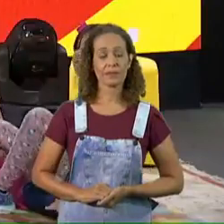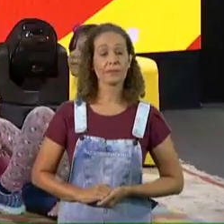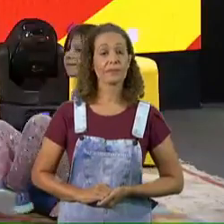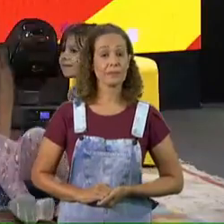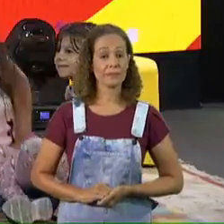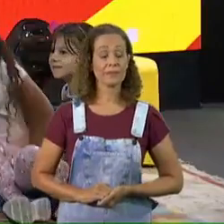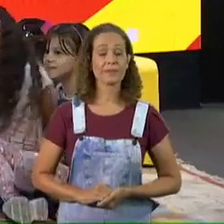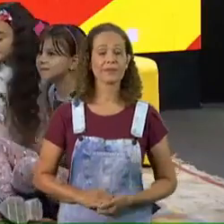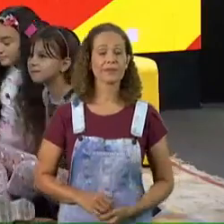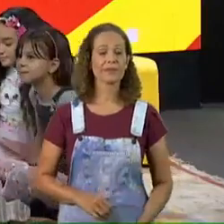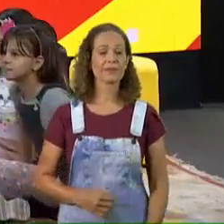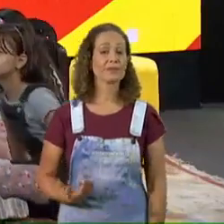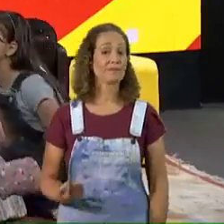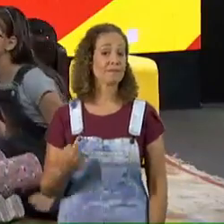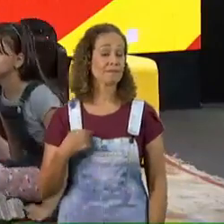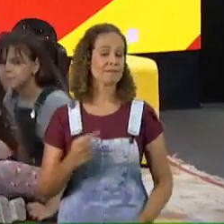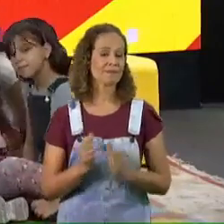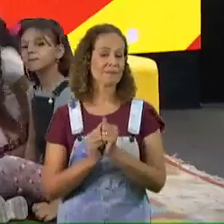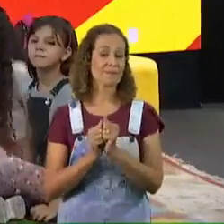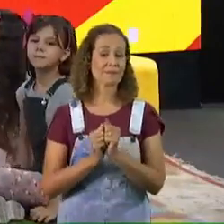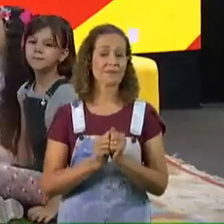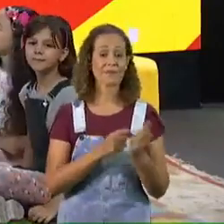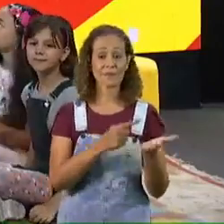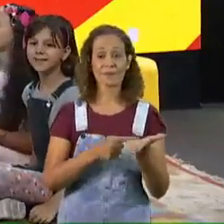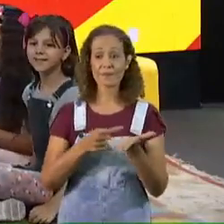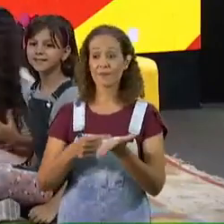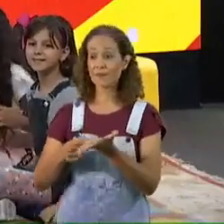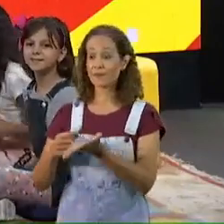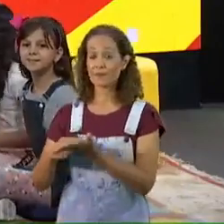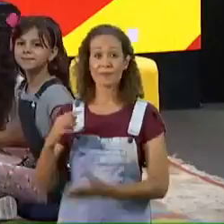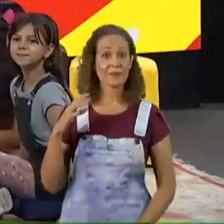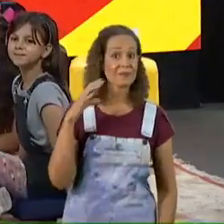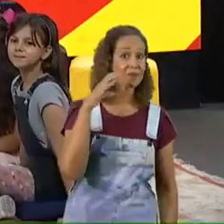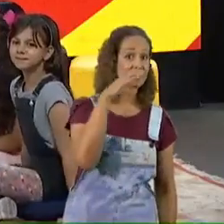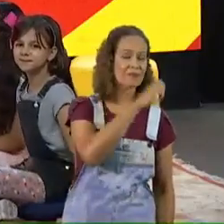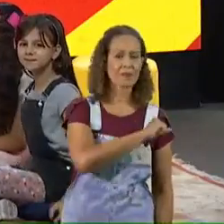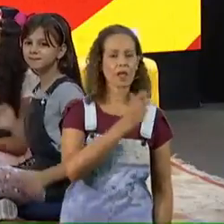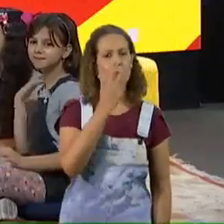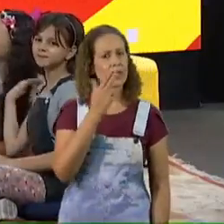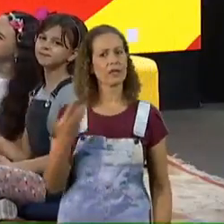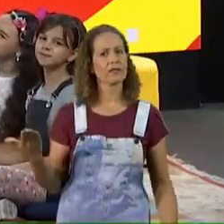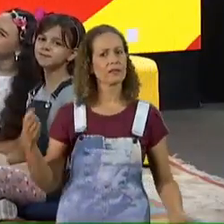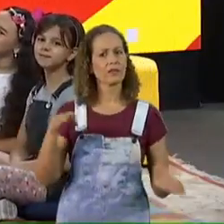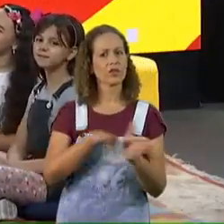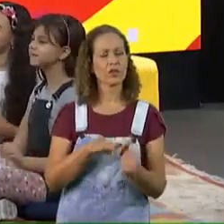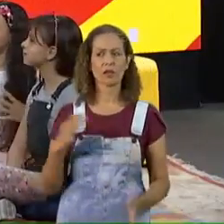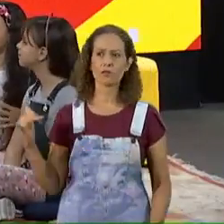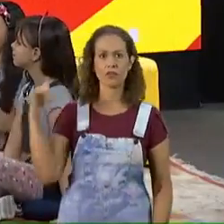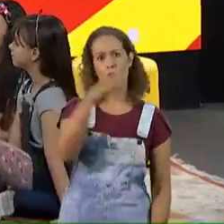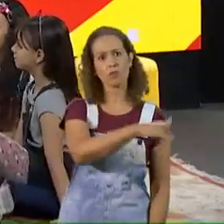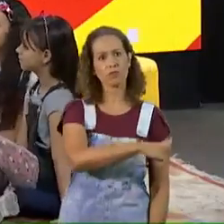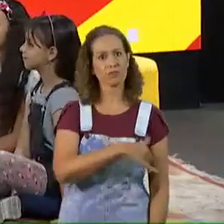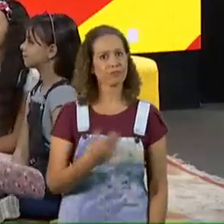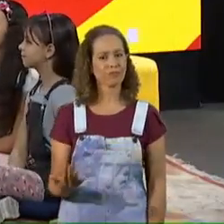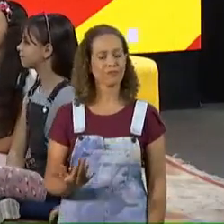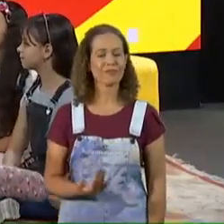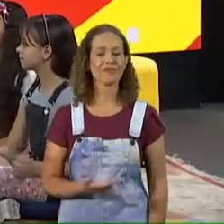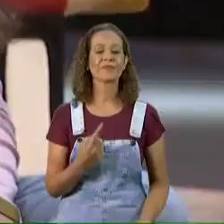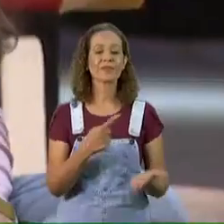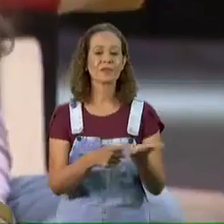Estou aqui com as minhas convidadas que chegaram bem rapidinho, acho que elas vieram até de avião. A minha convidada aqui,